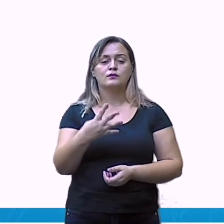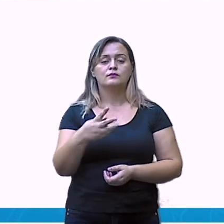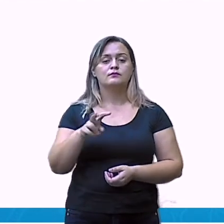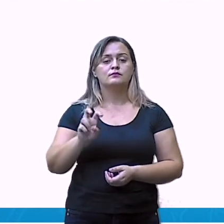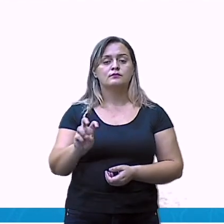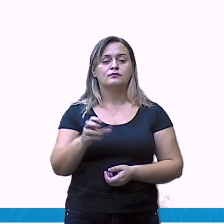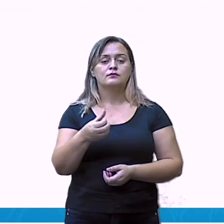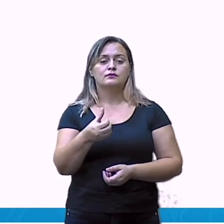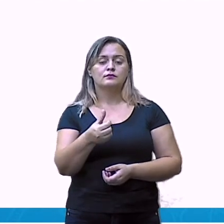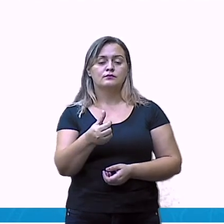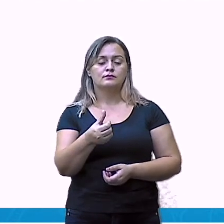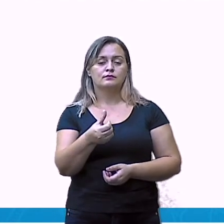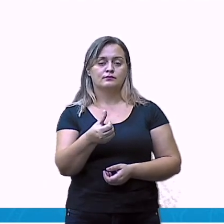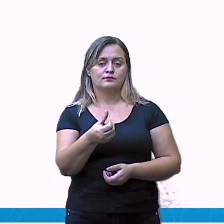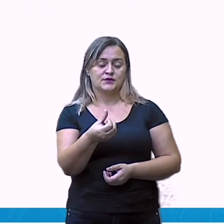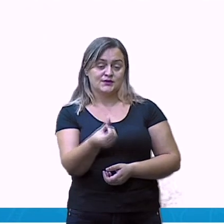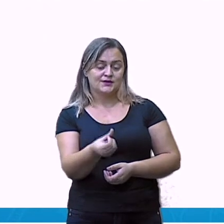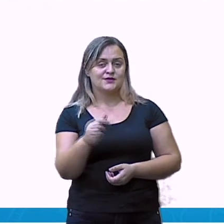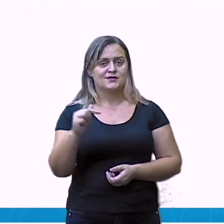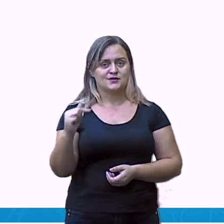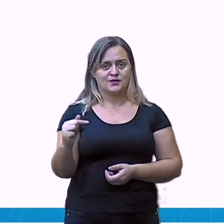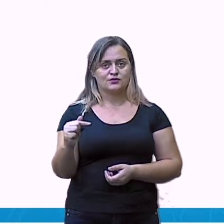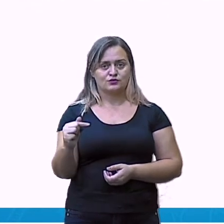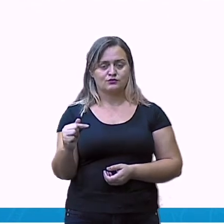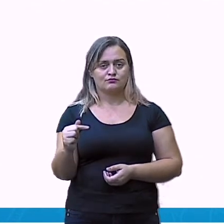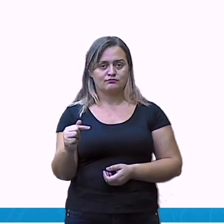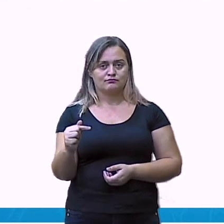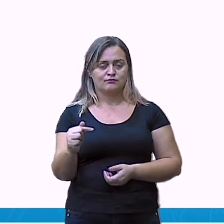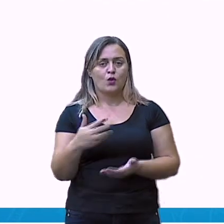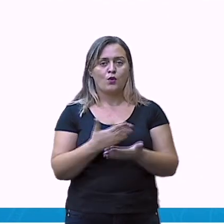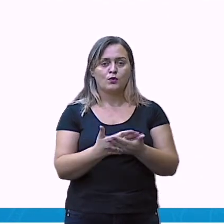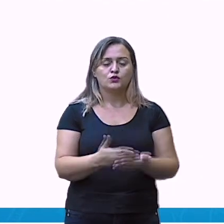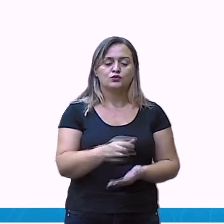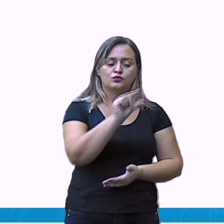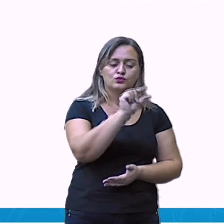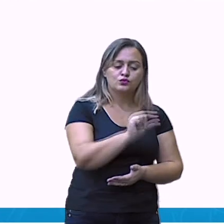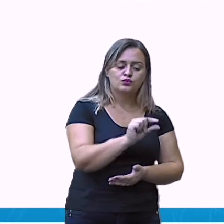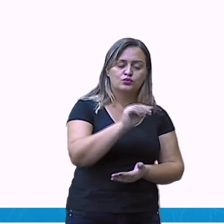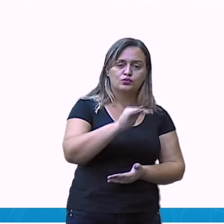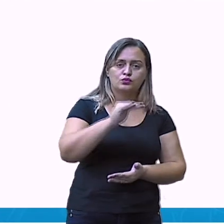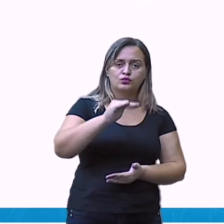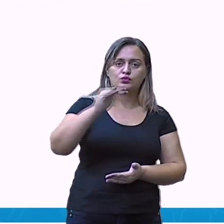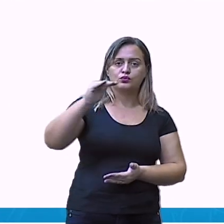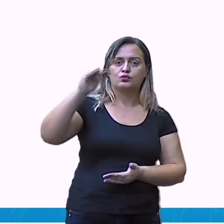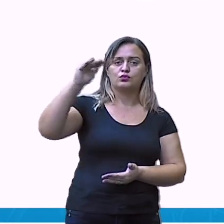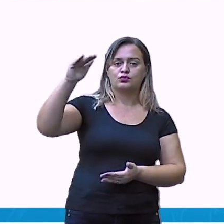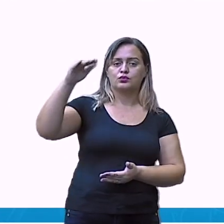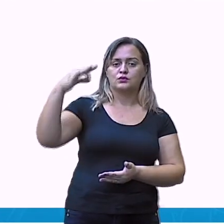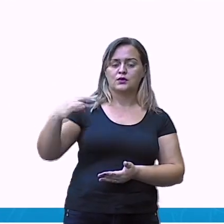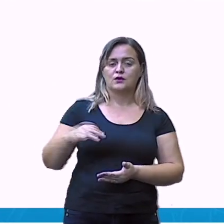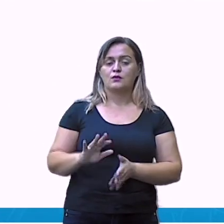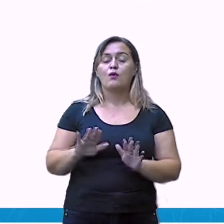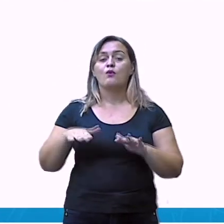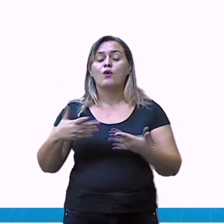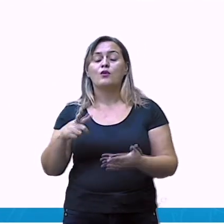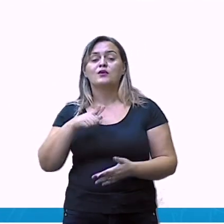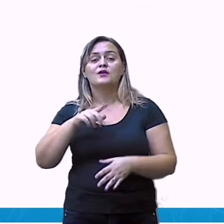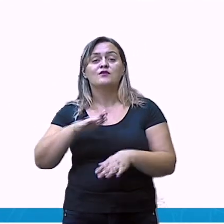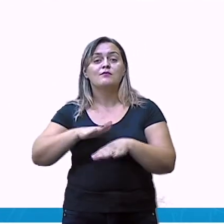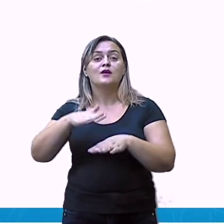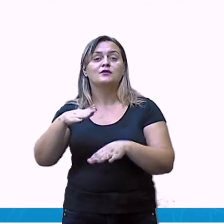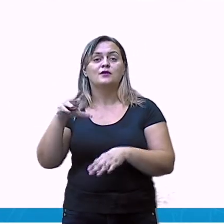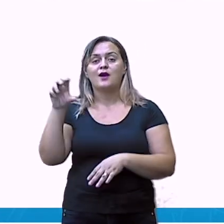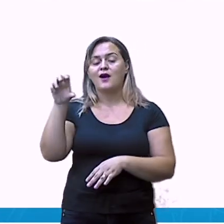67. Então, do menor para o maior, quem venceu aqui foi a cenoura, foi a preferida, mais